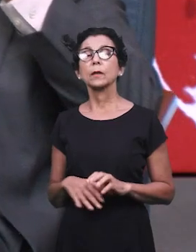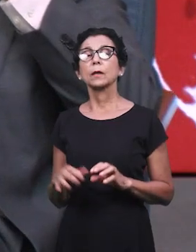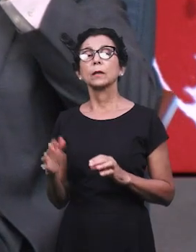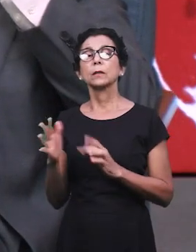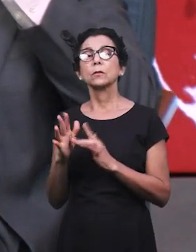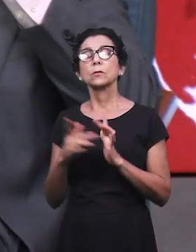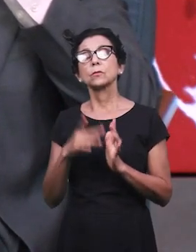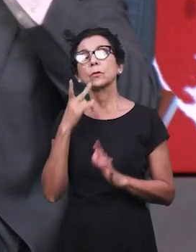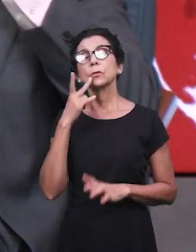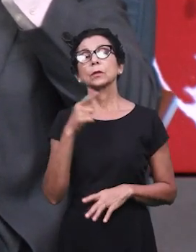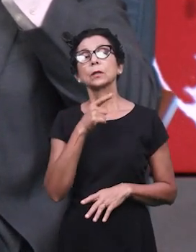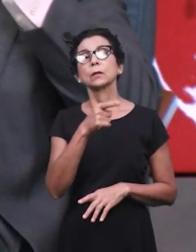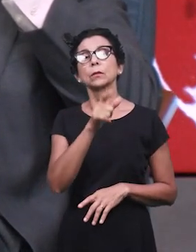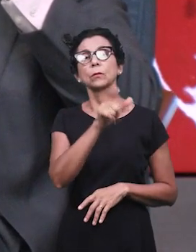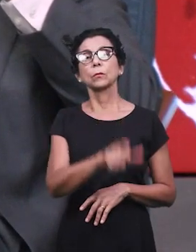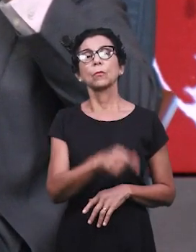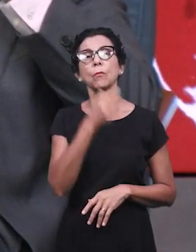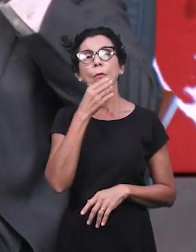está.